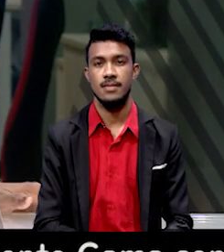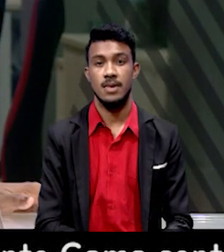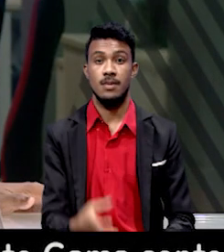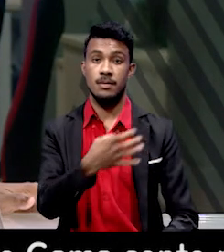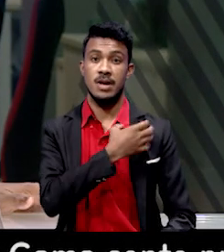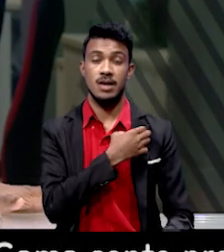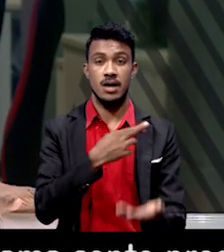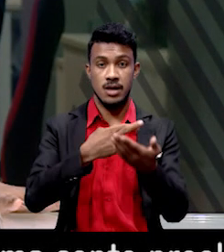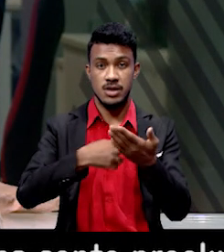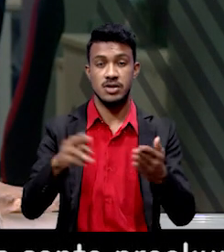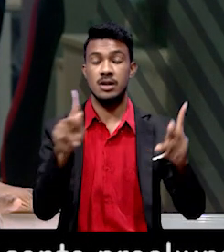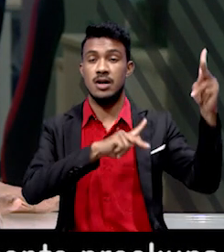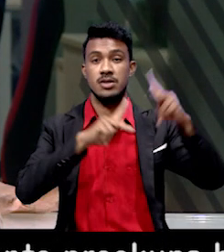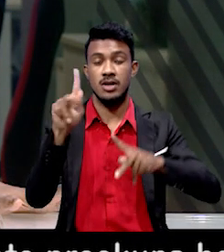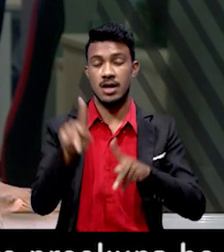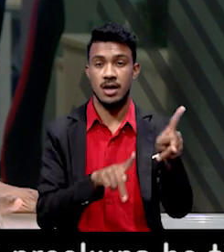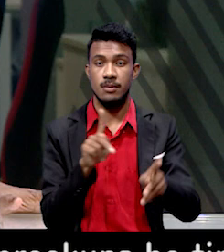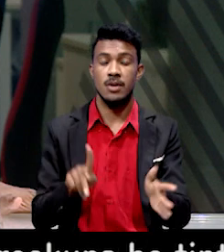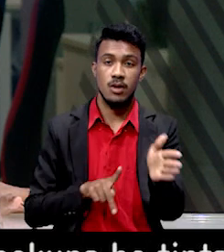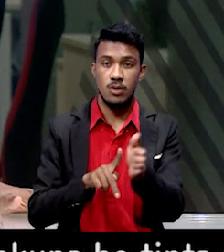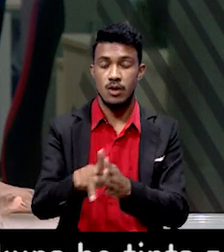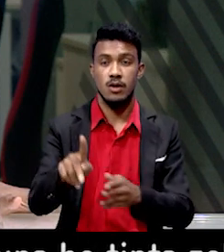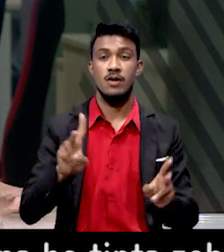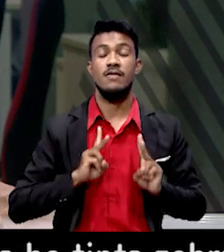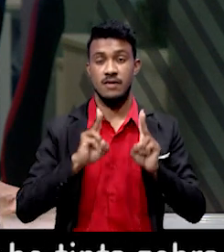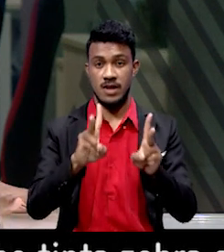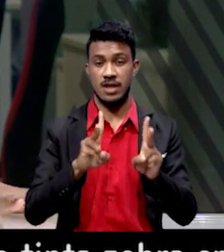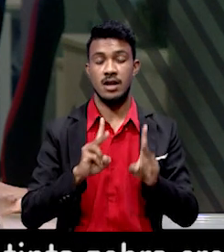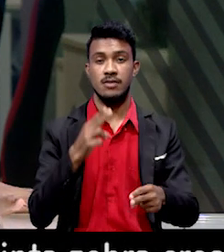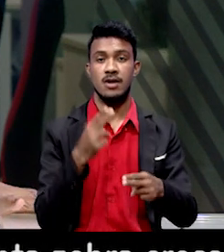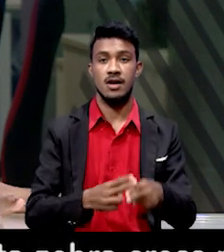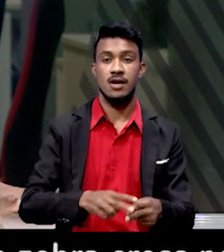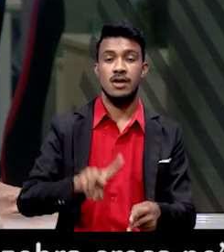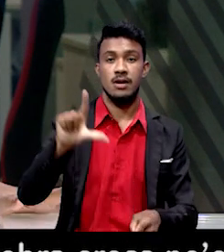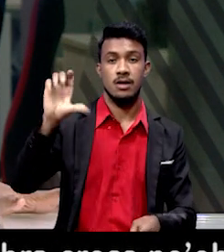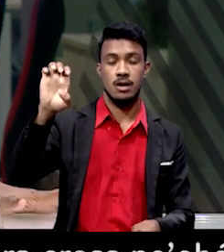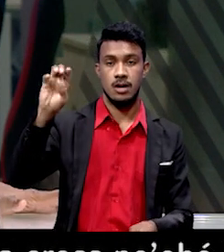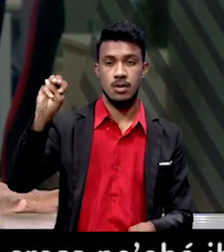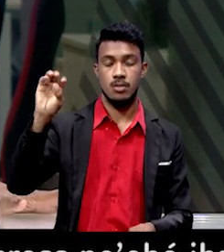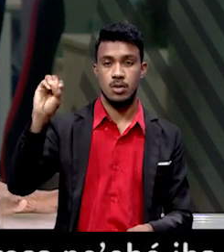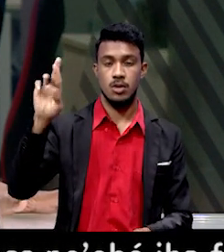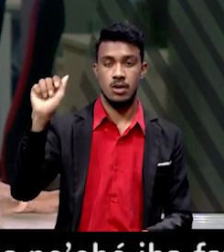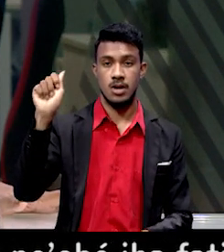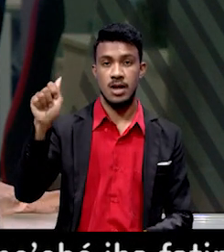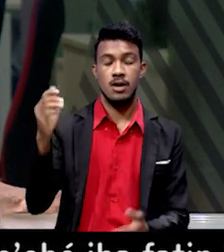PNTL rejista o kazu ema o veteranu Celestino Boa Vida Ximenes Lemorai e Ministério Público